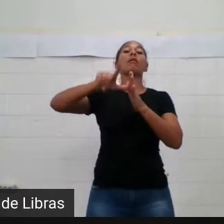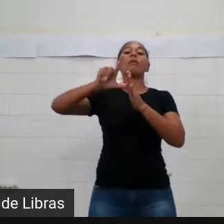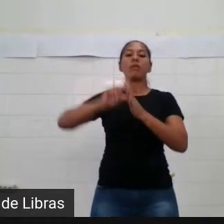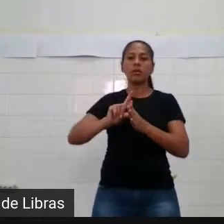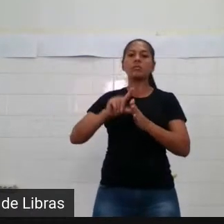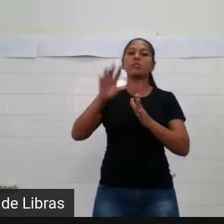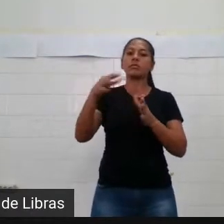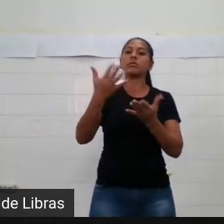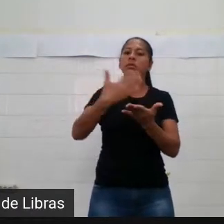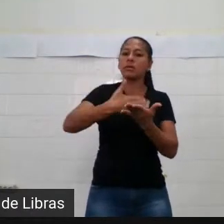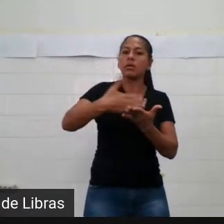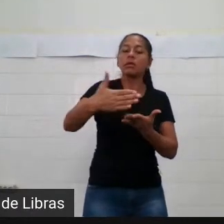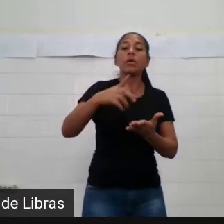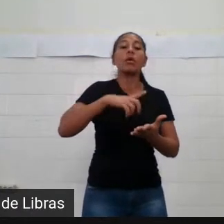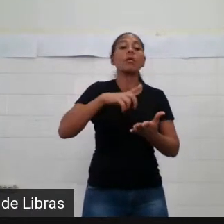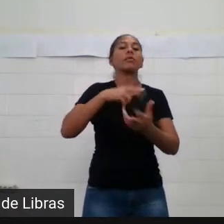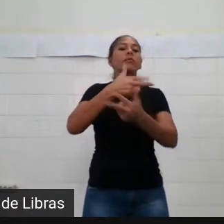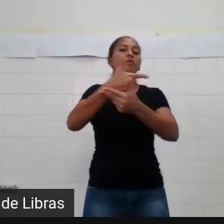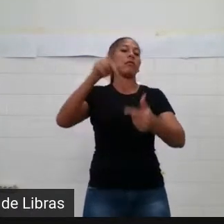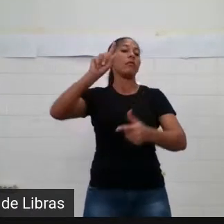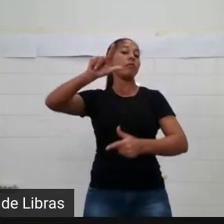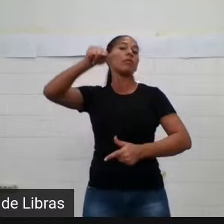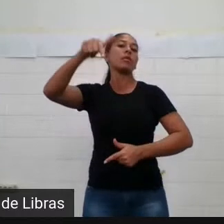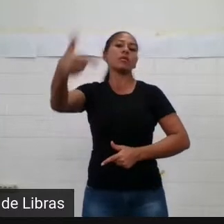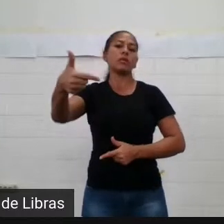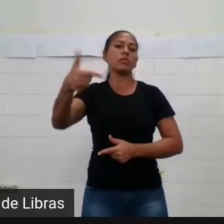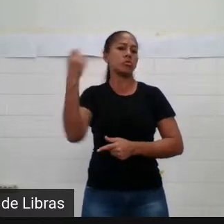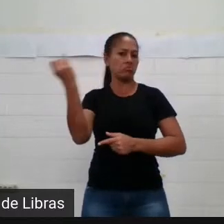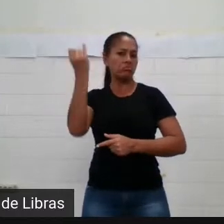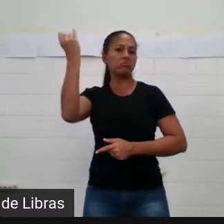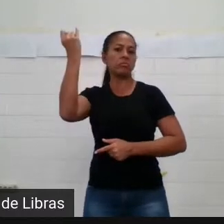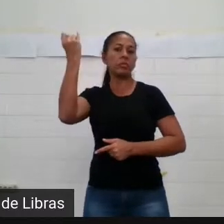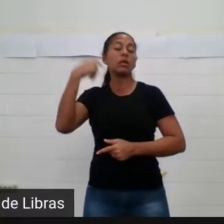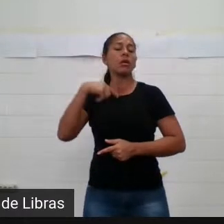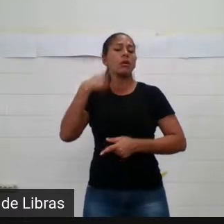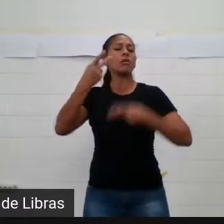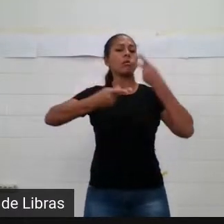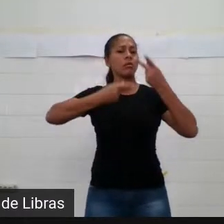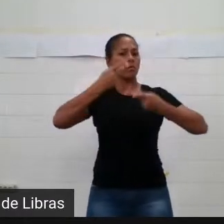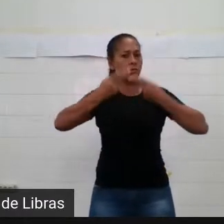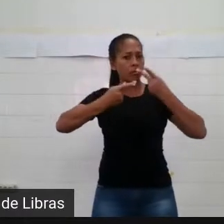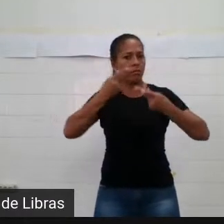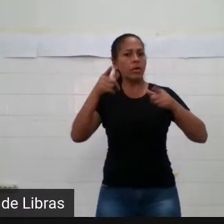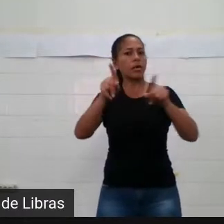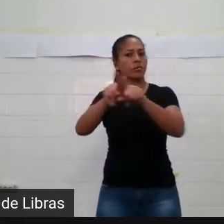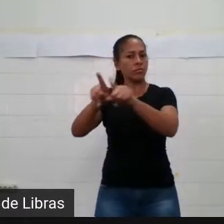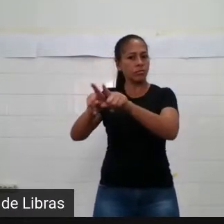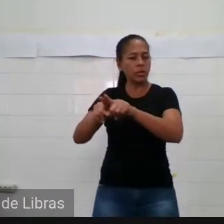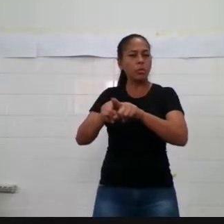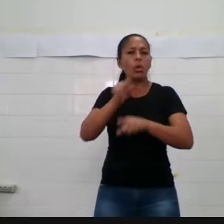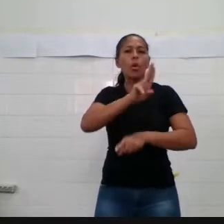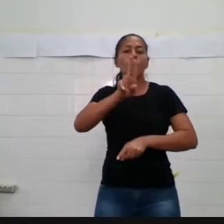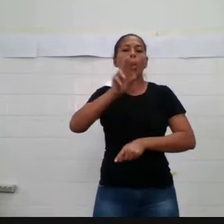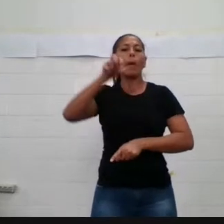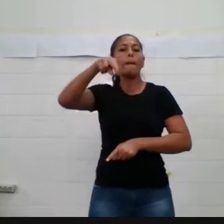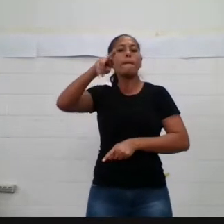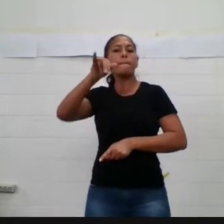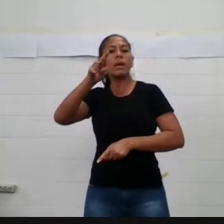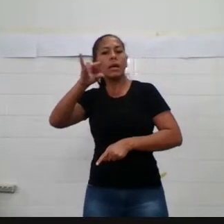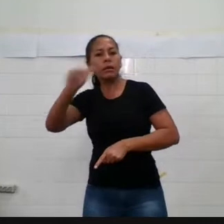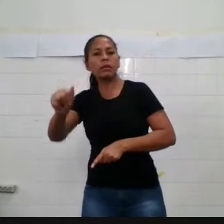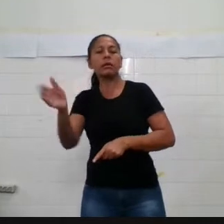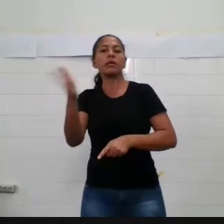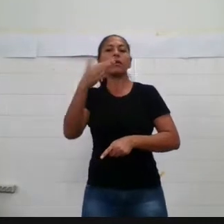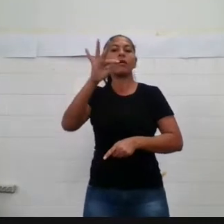por exemplo, nós tivemos figuras importantíssimas, eu diria, e muito pouco estudada, é a Maria Firmina dos Reis. A